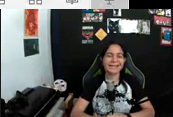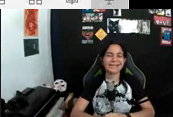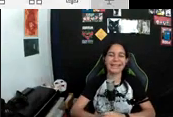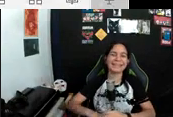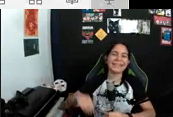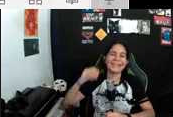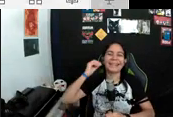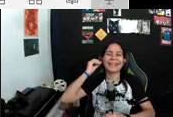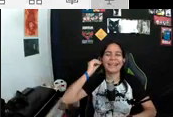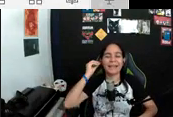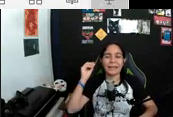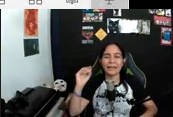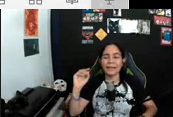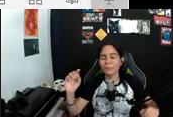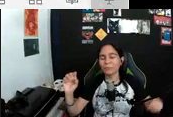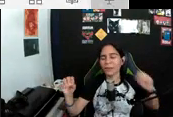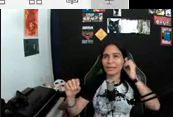estar lá, certo?